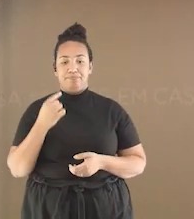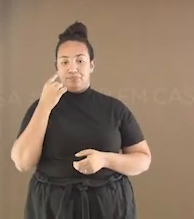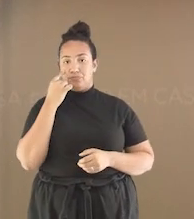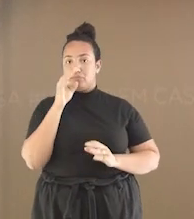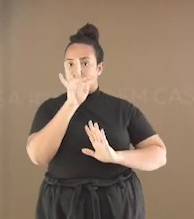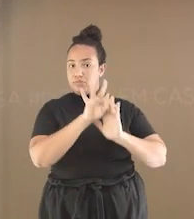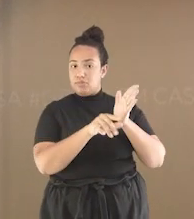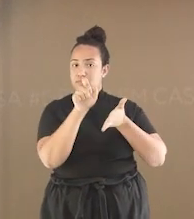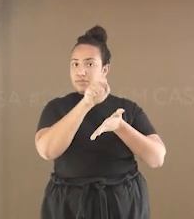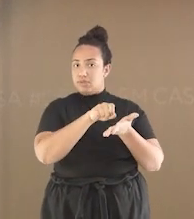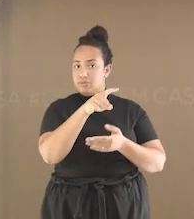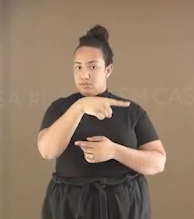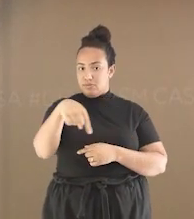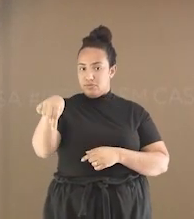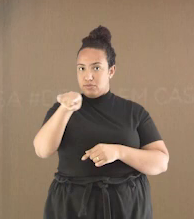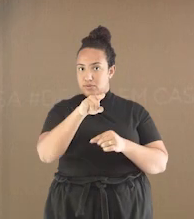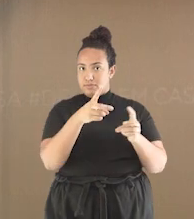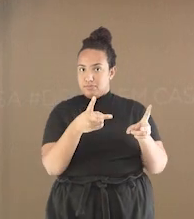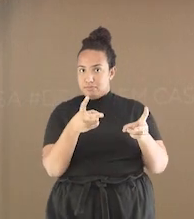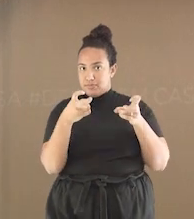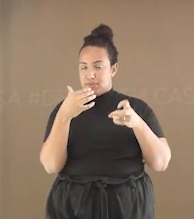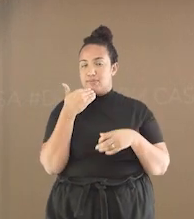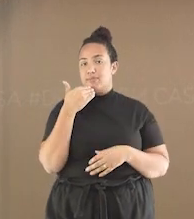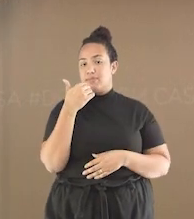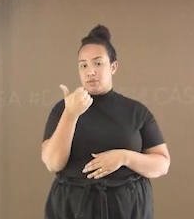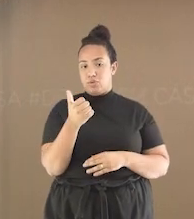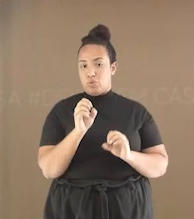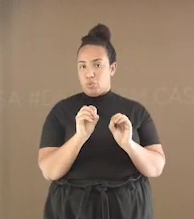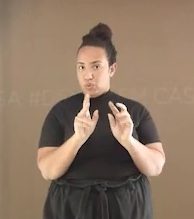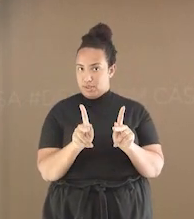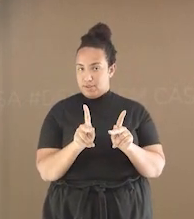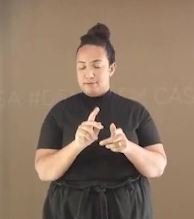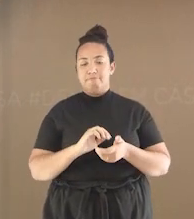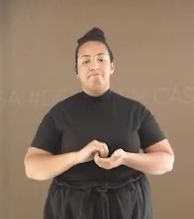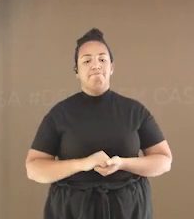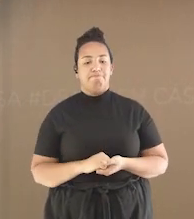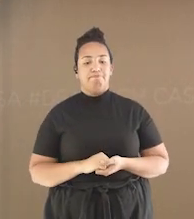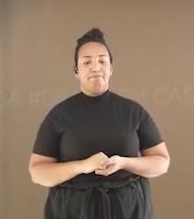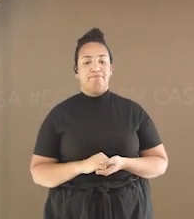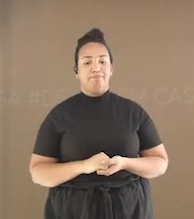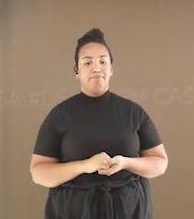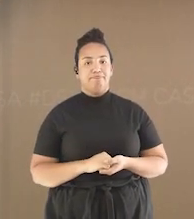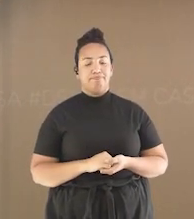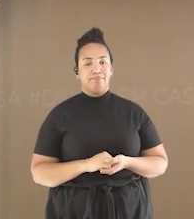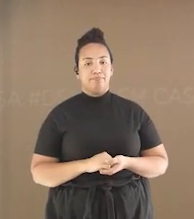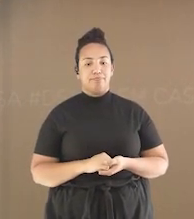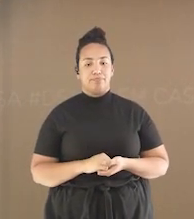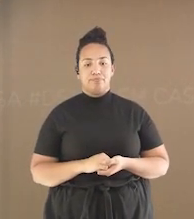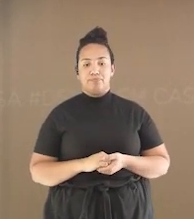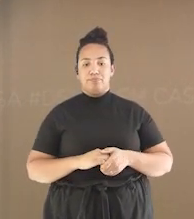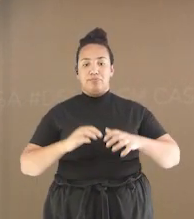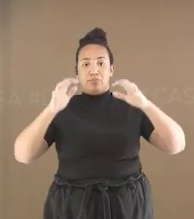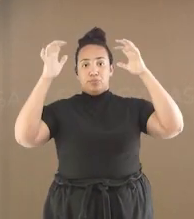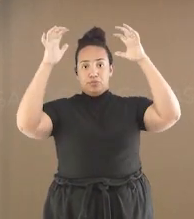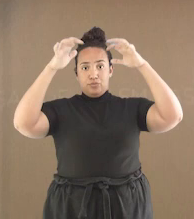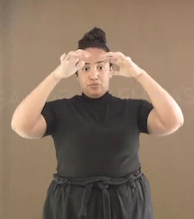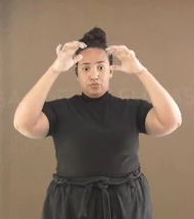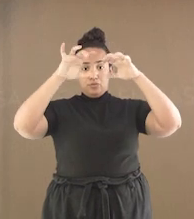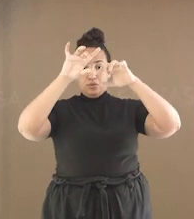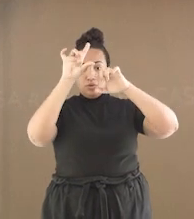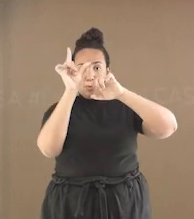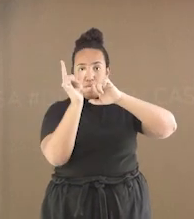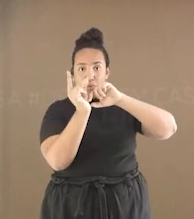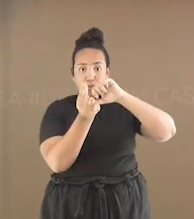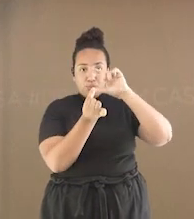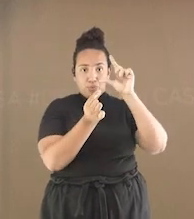assim, Tem escrito aqui para você acompanhar melhor se não conseguir ler aqui a imagem, tá ok? O primeiro pingo de chuva